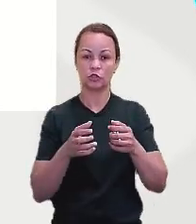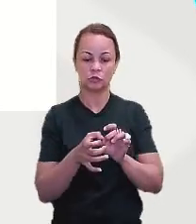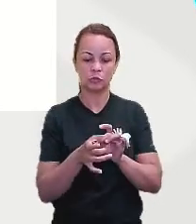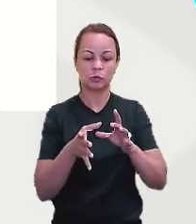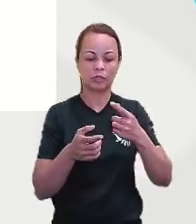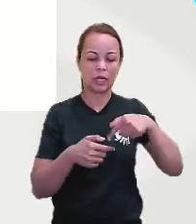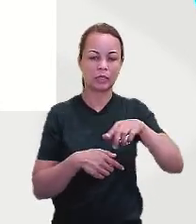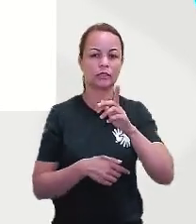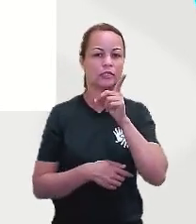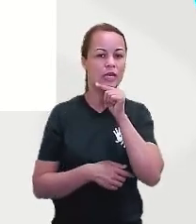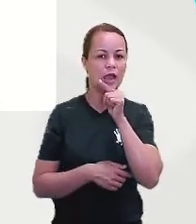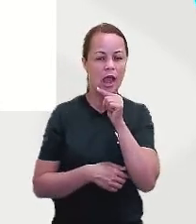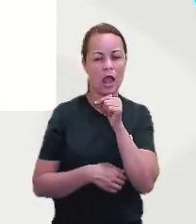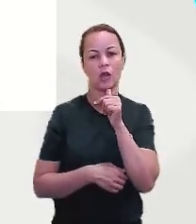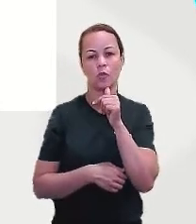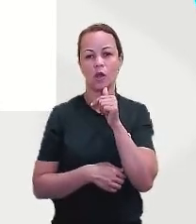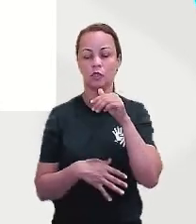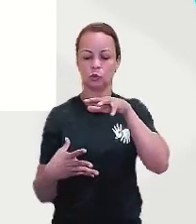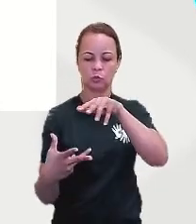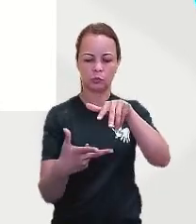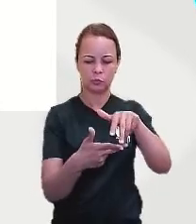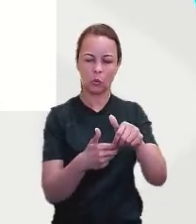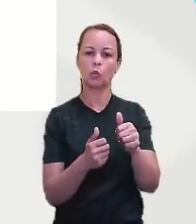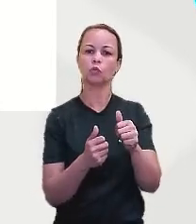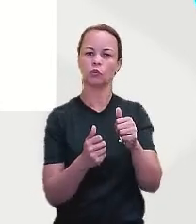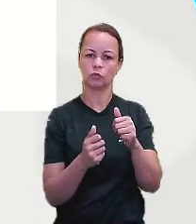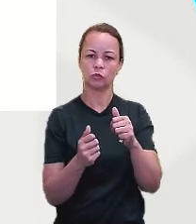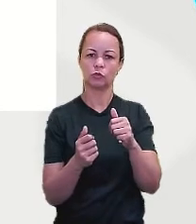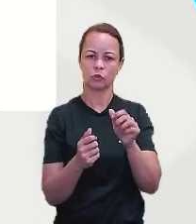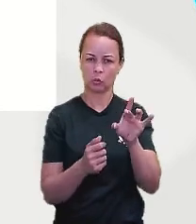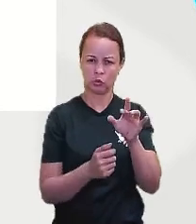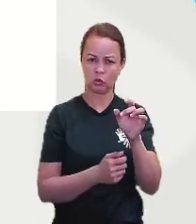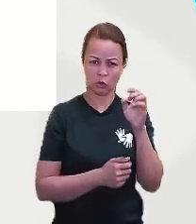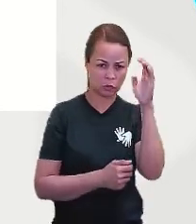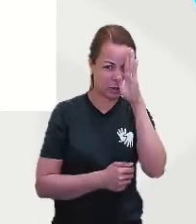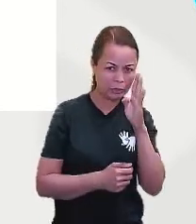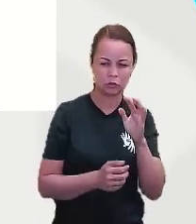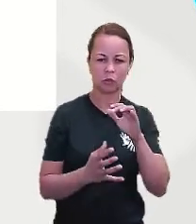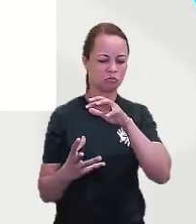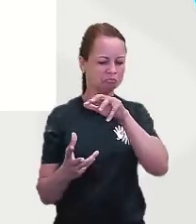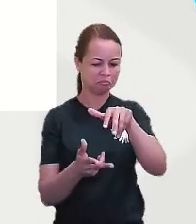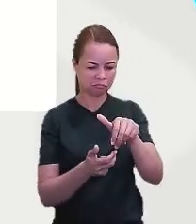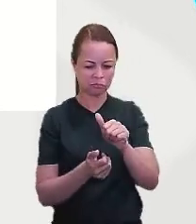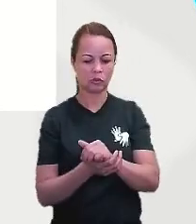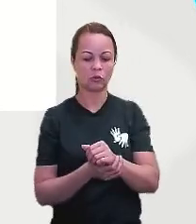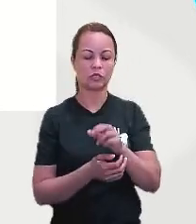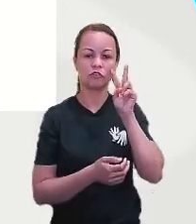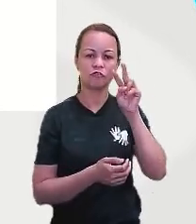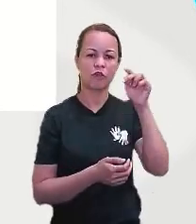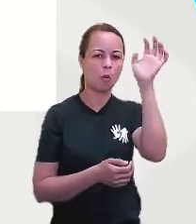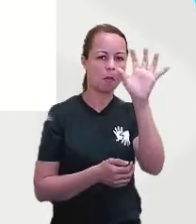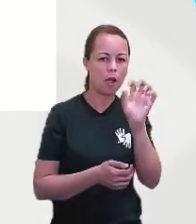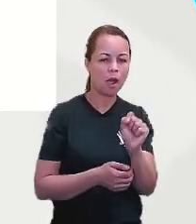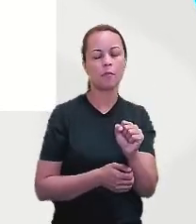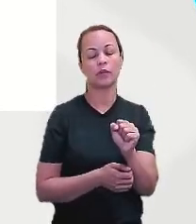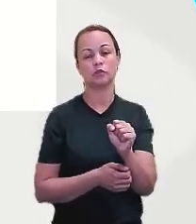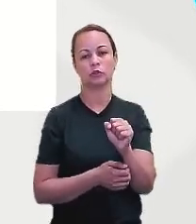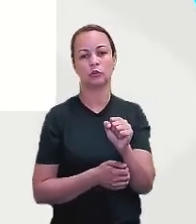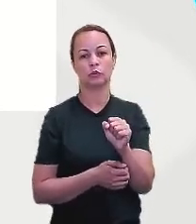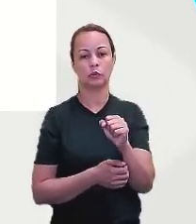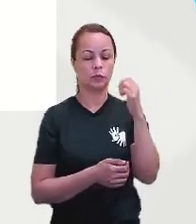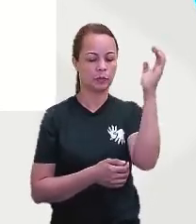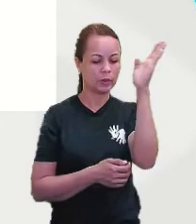recurso hídrico do mundo, não apenas do Brasil, quando a gente vê o mapa do Brasil azul, apenas